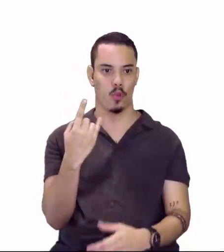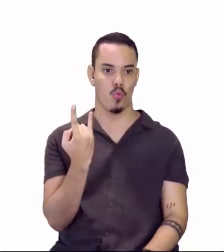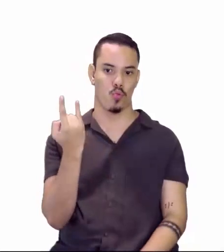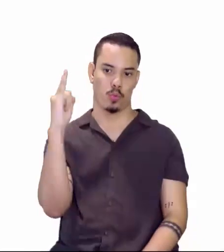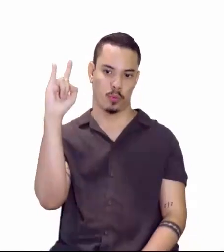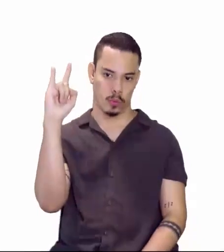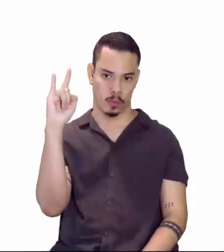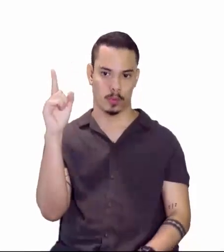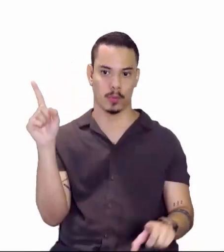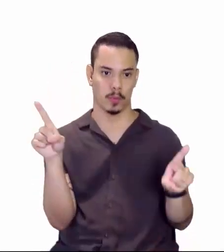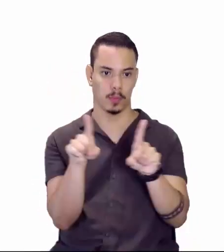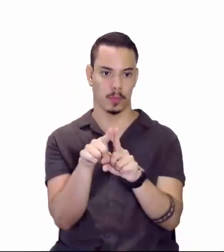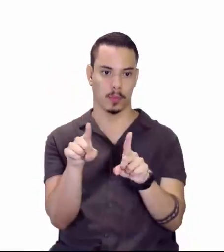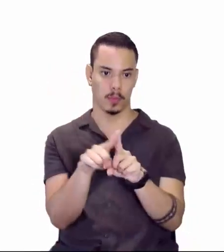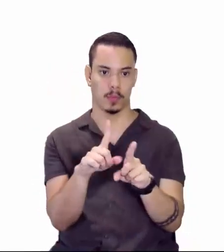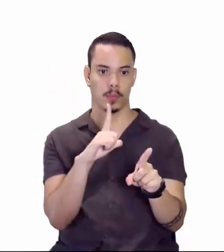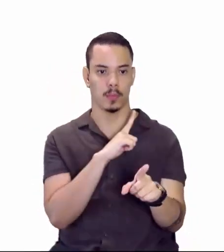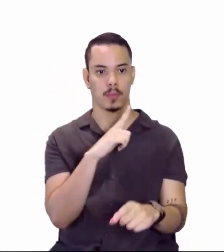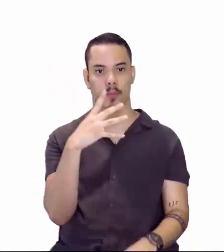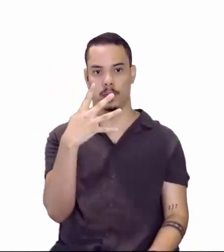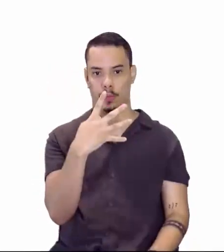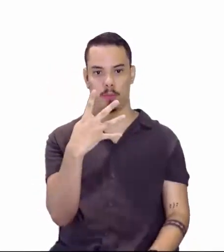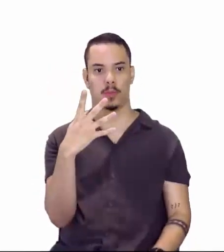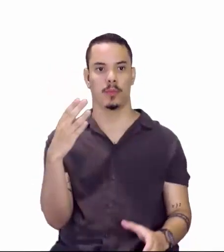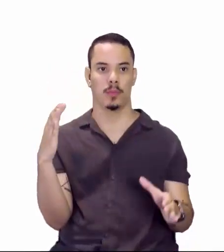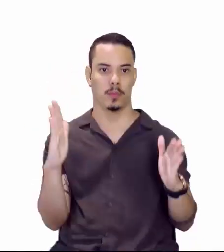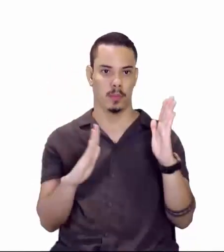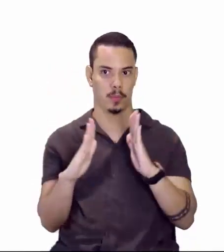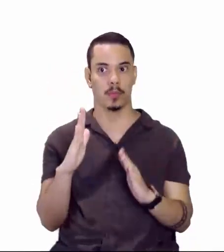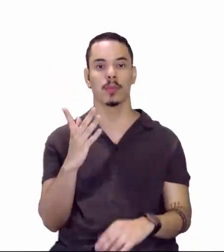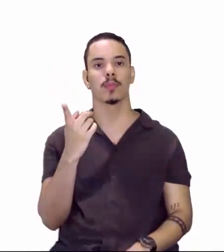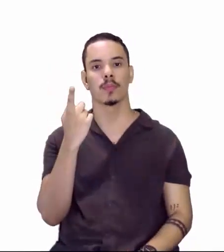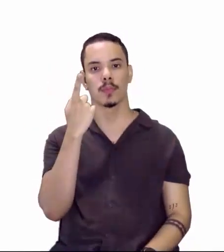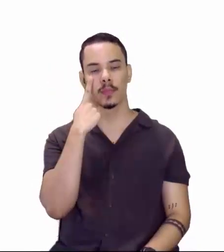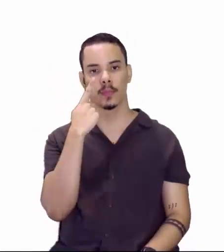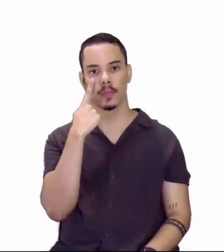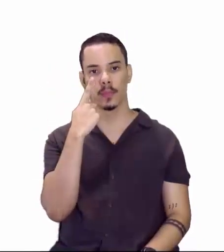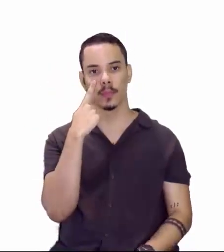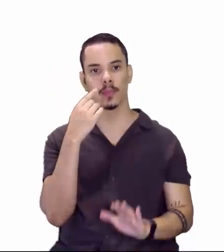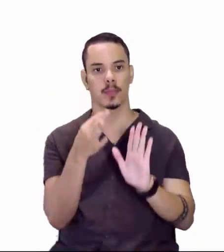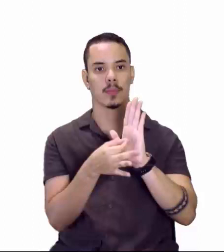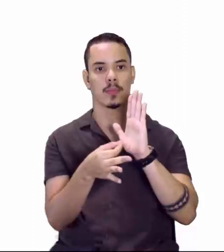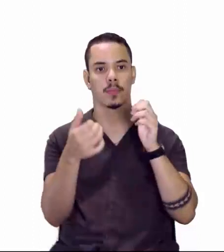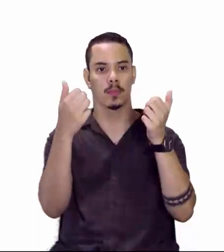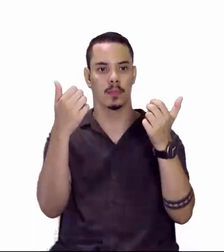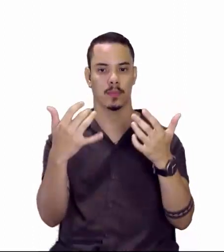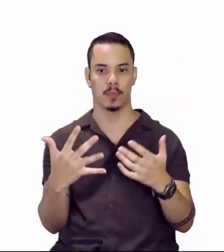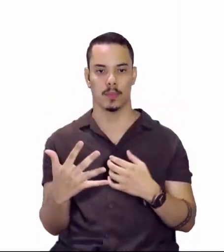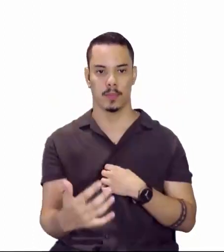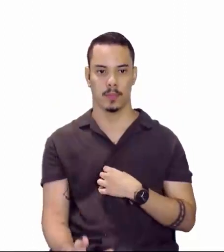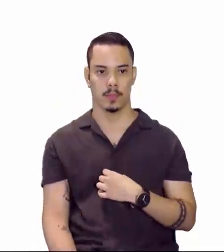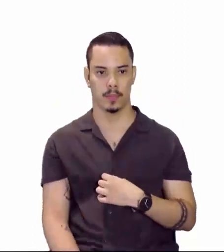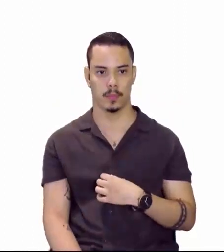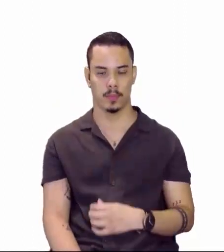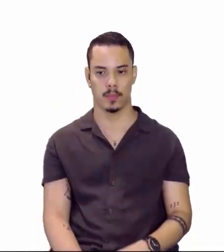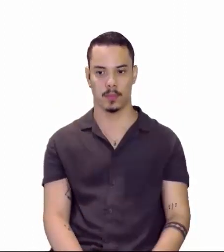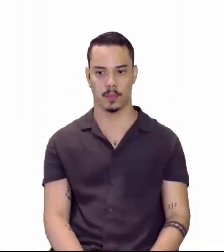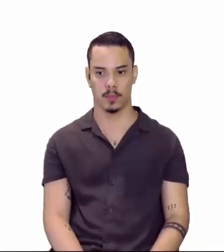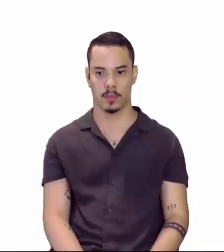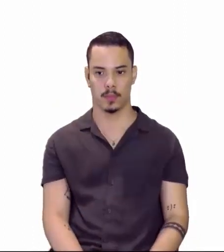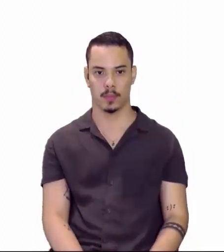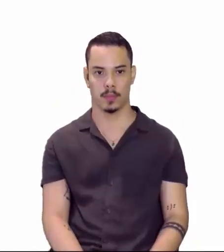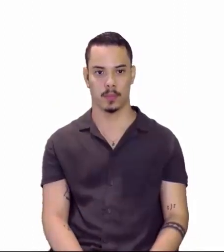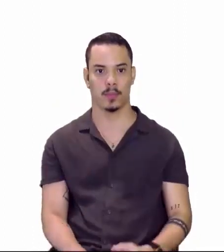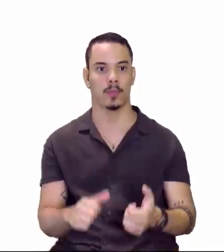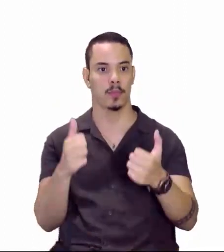E ele está no 4º período. Vamos agora para o comentário. O comentário é